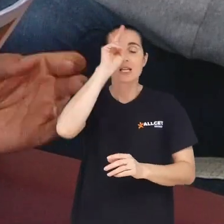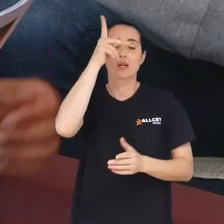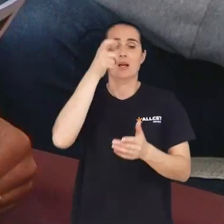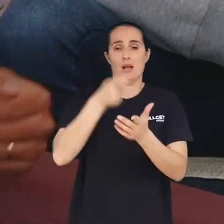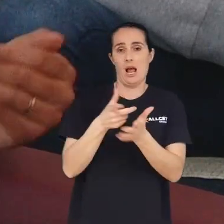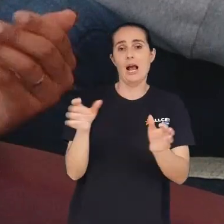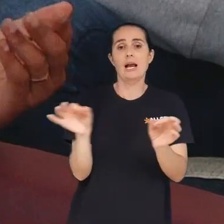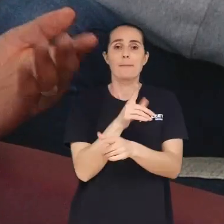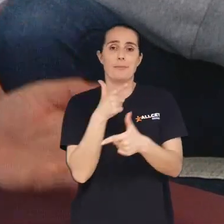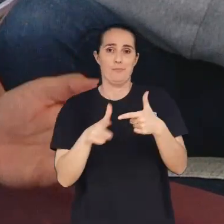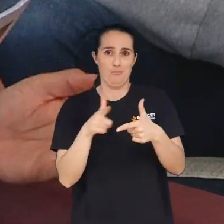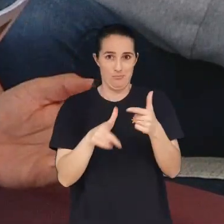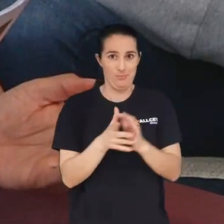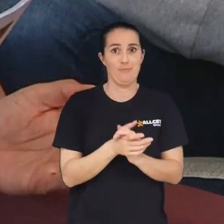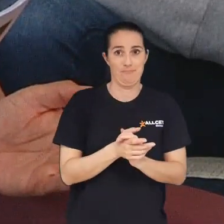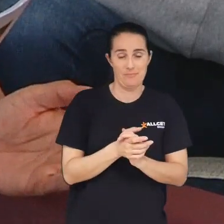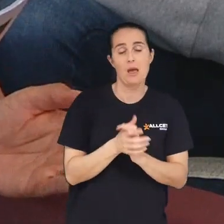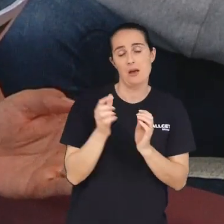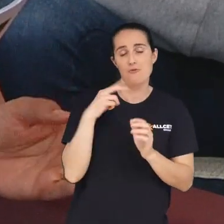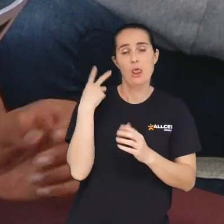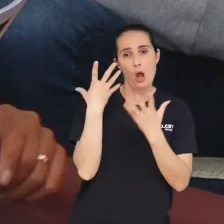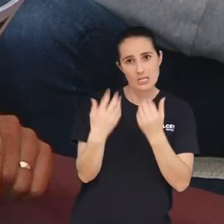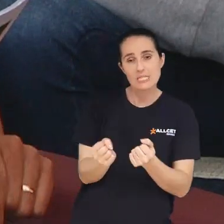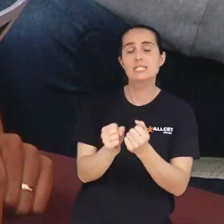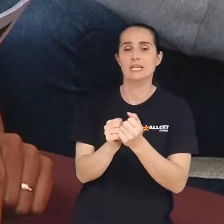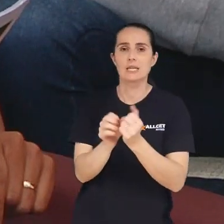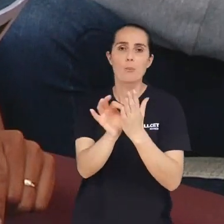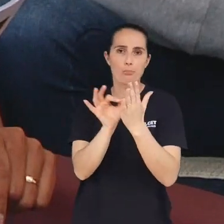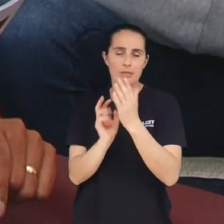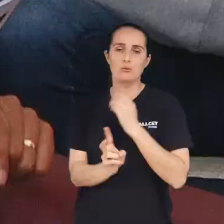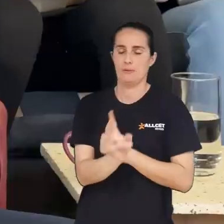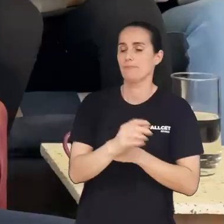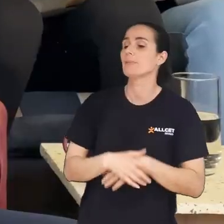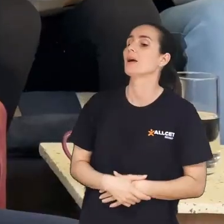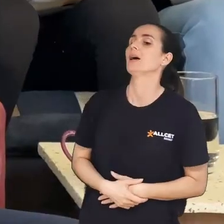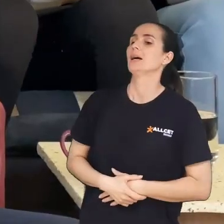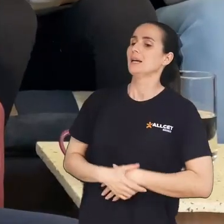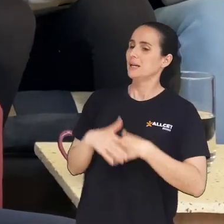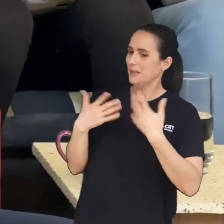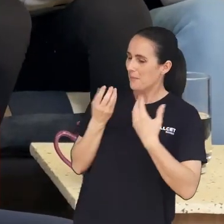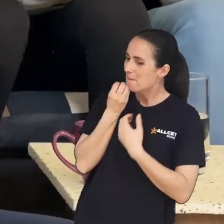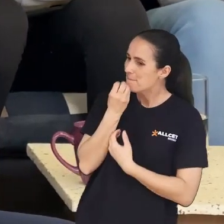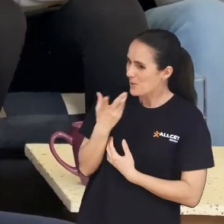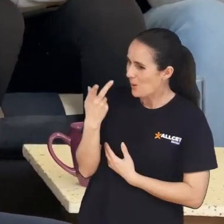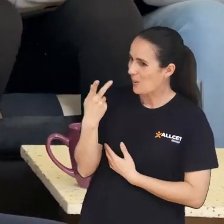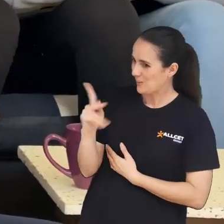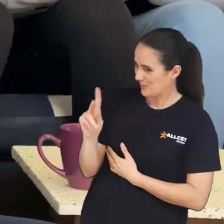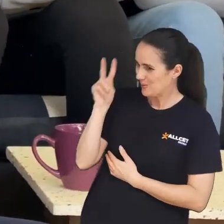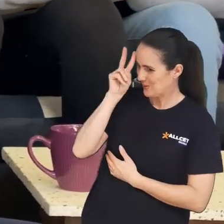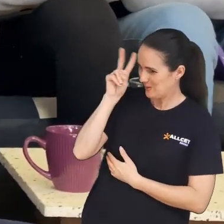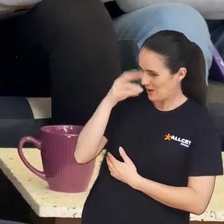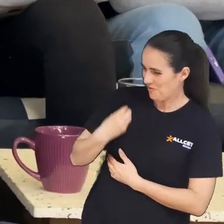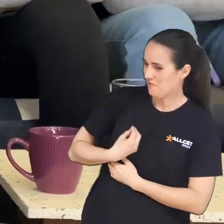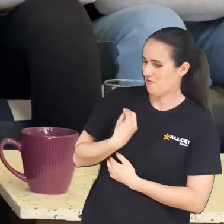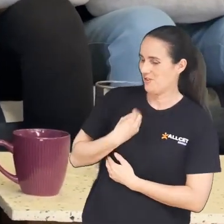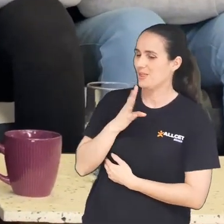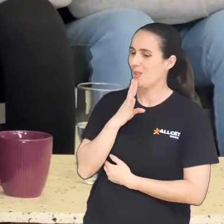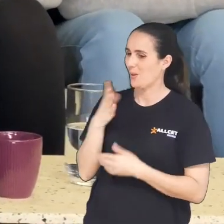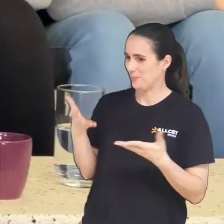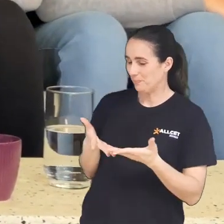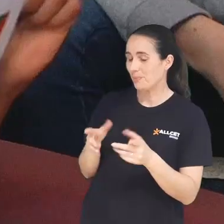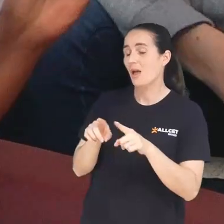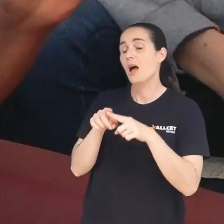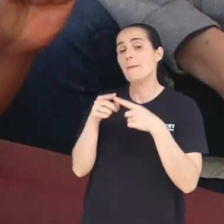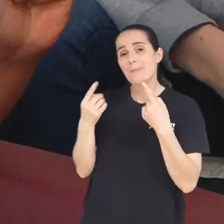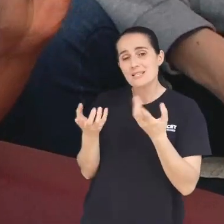bom estar conhecendo um pouco mais sobre a sua trajetória de vida e, porém, nós queremos conhecer ainda